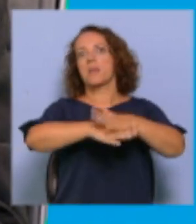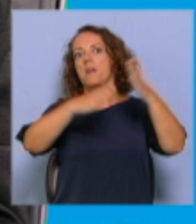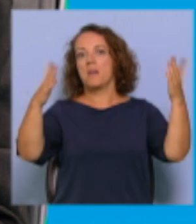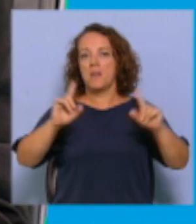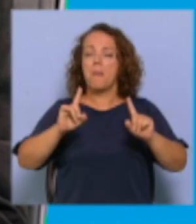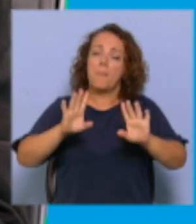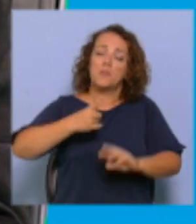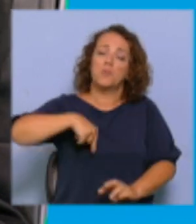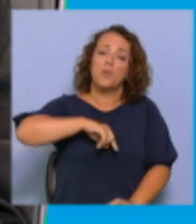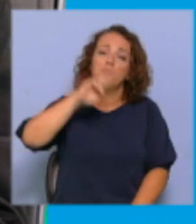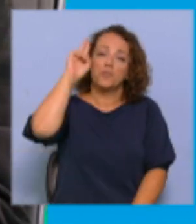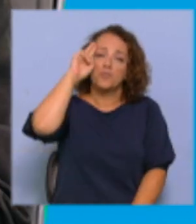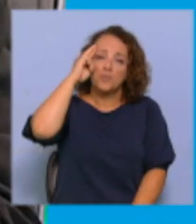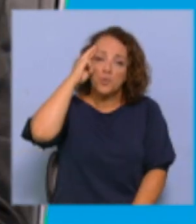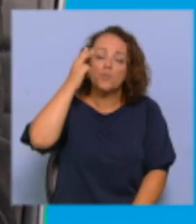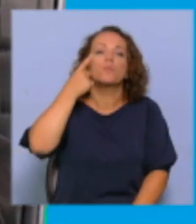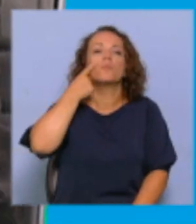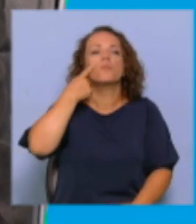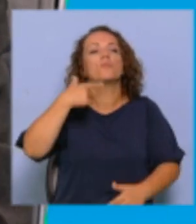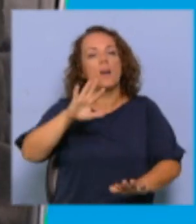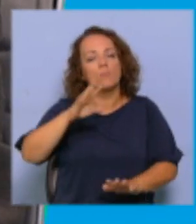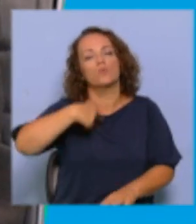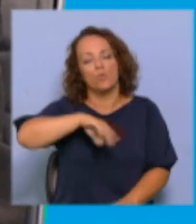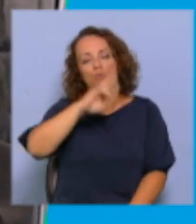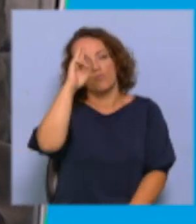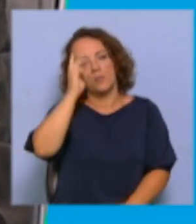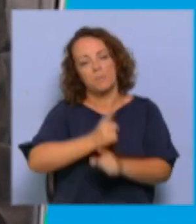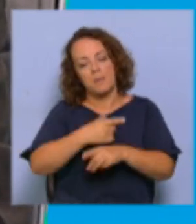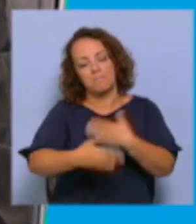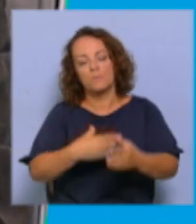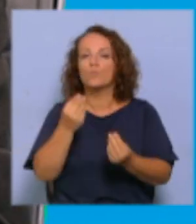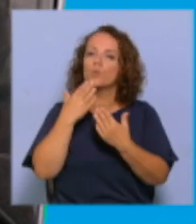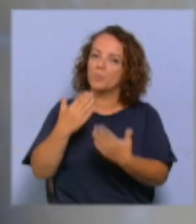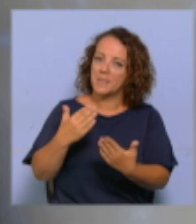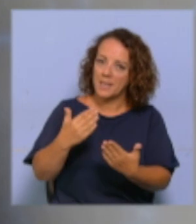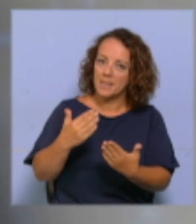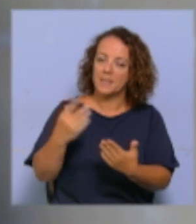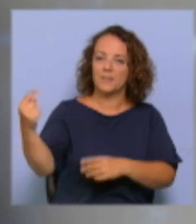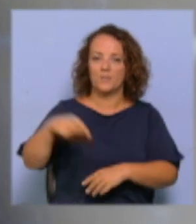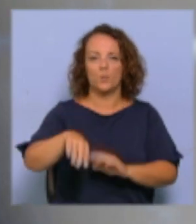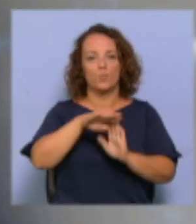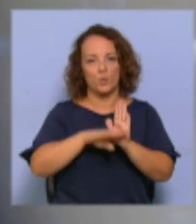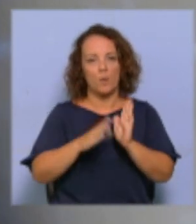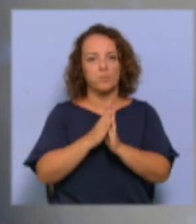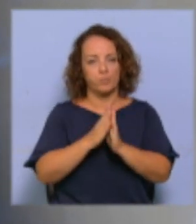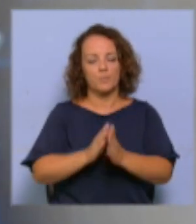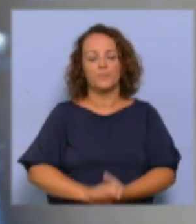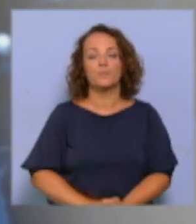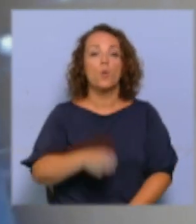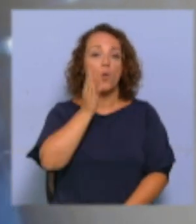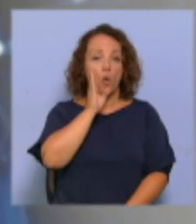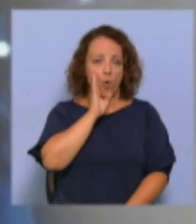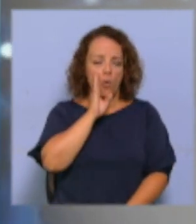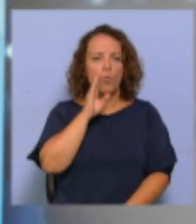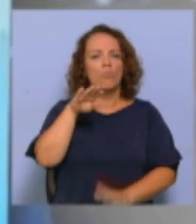esse esforço, mas vamos empenhar-nos para viver isso. Muito obrigado por ter estado aqui no programa Eclésia. Mais logo